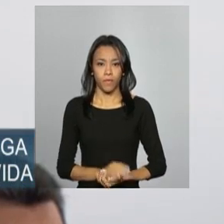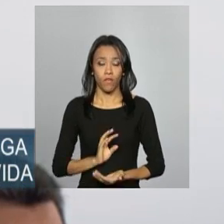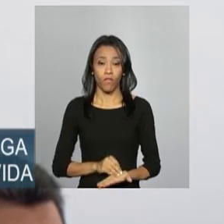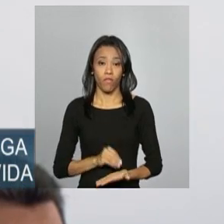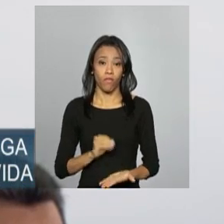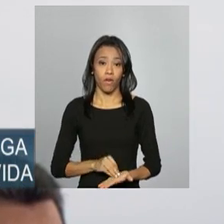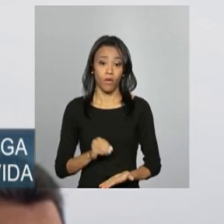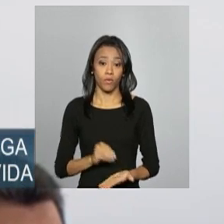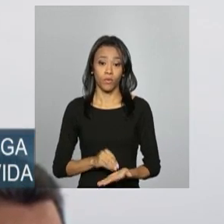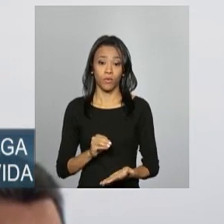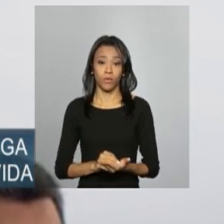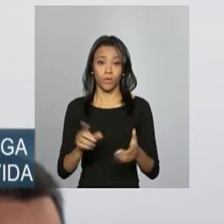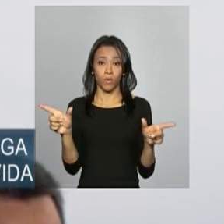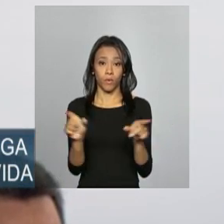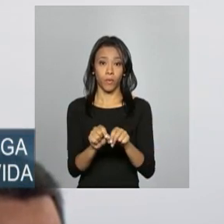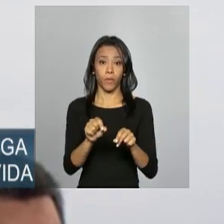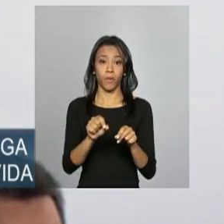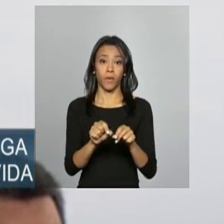Faltou o MST.